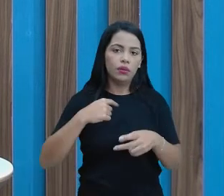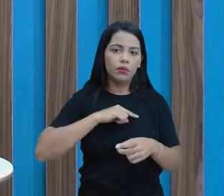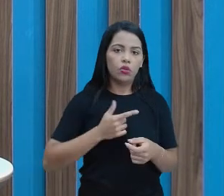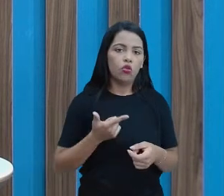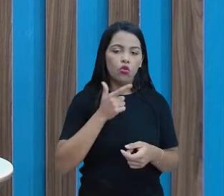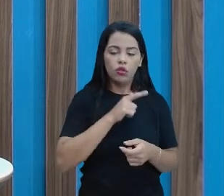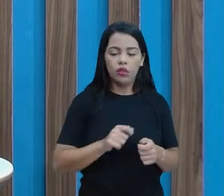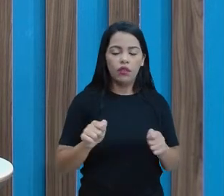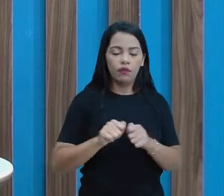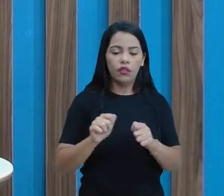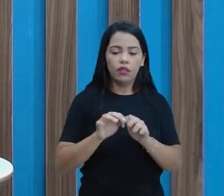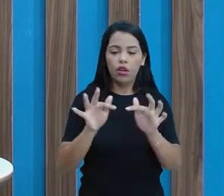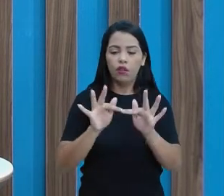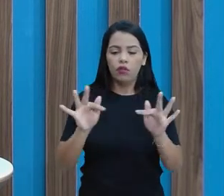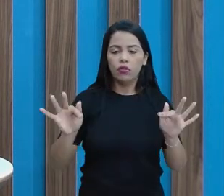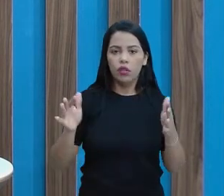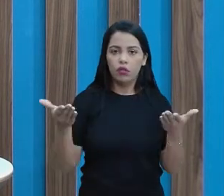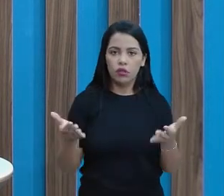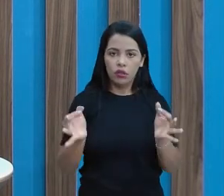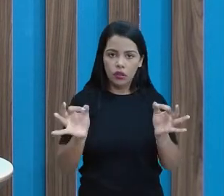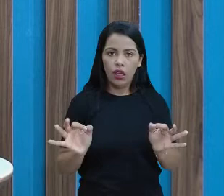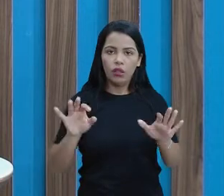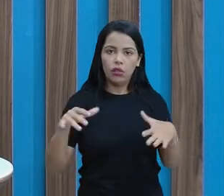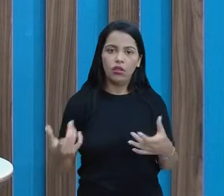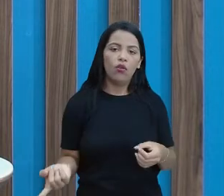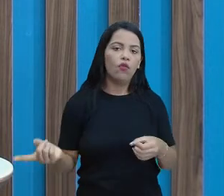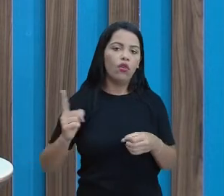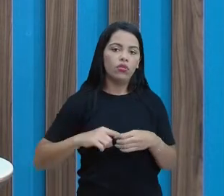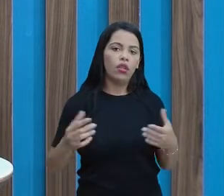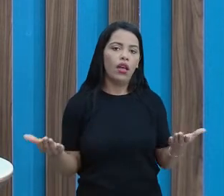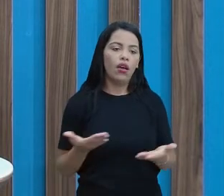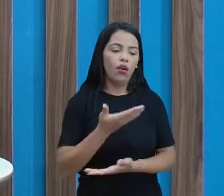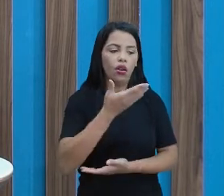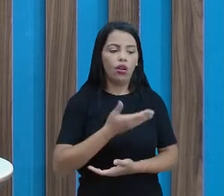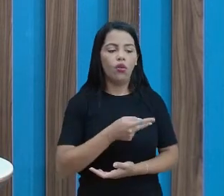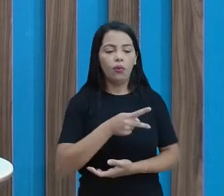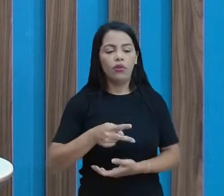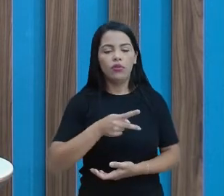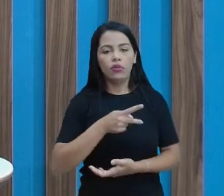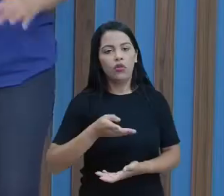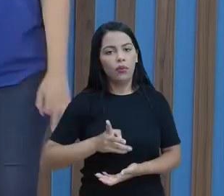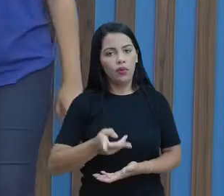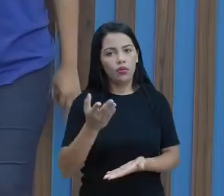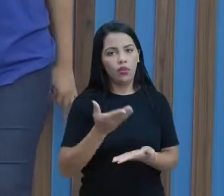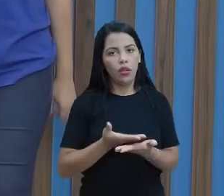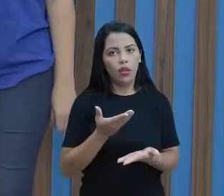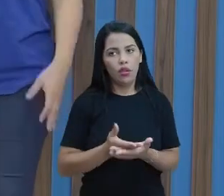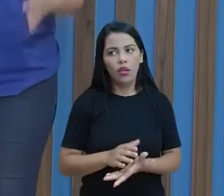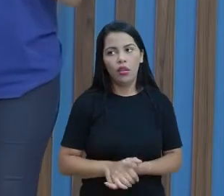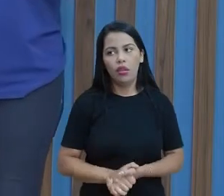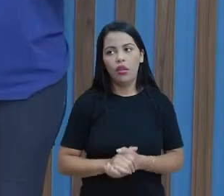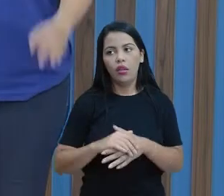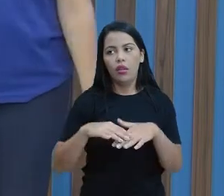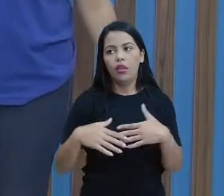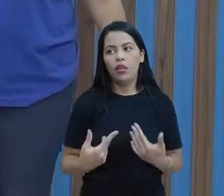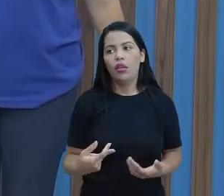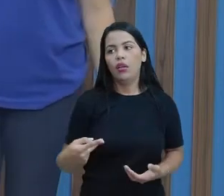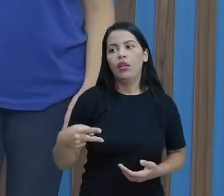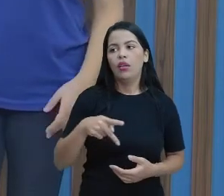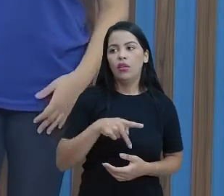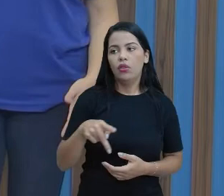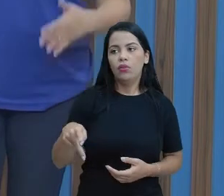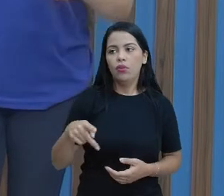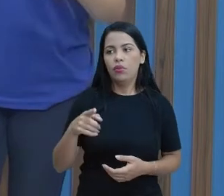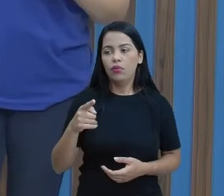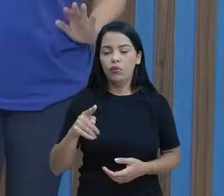função, tá bom? Vou voltar agora com Briane para ela dar continuidade à aula. Esse professor Pedro é o professor Pedro do spoiler,